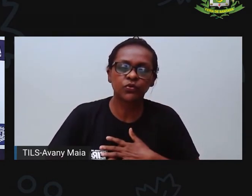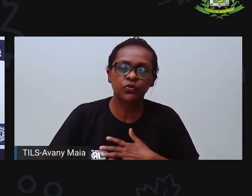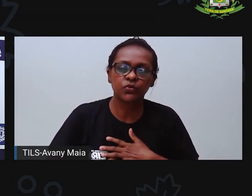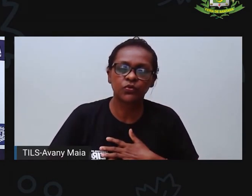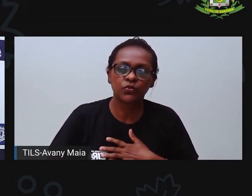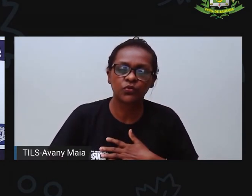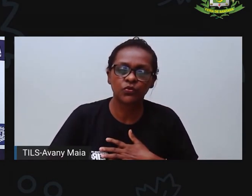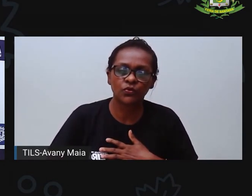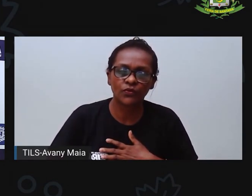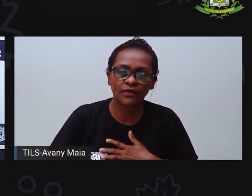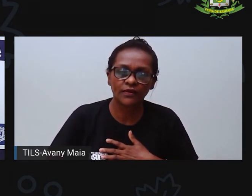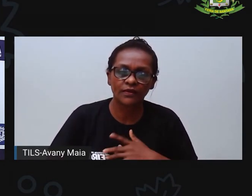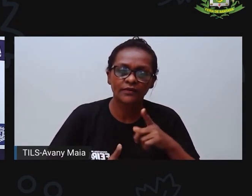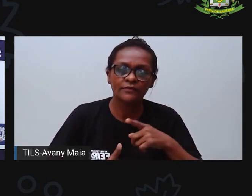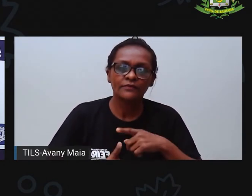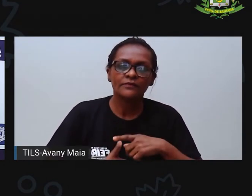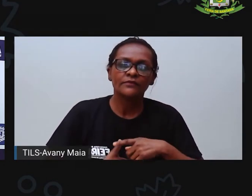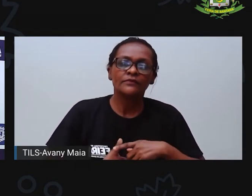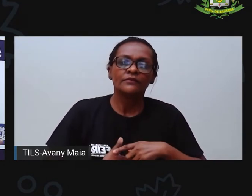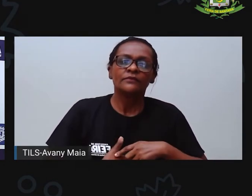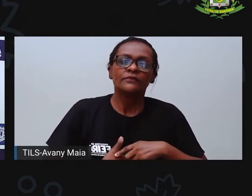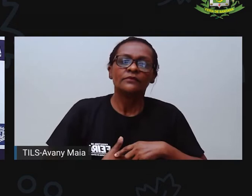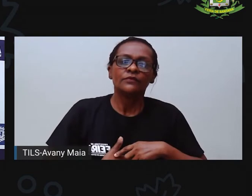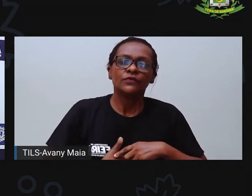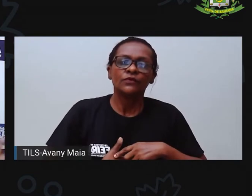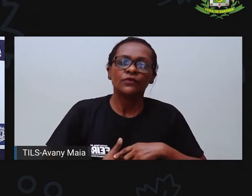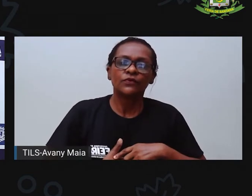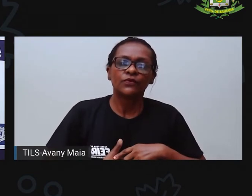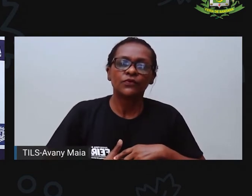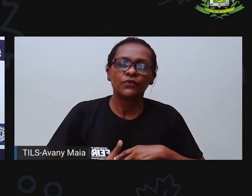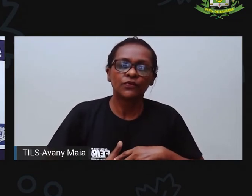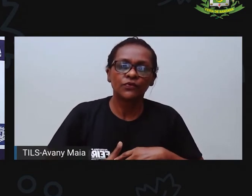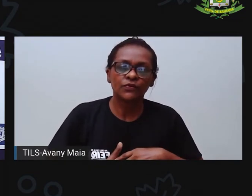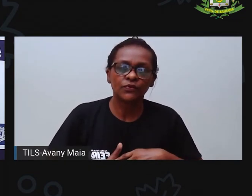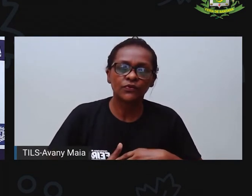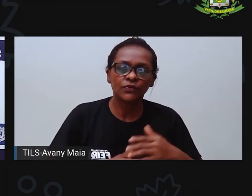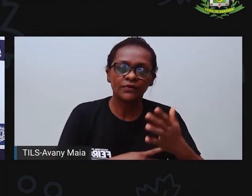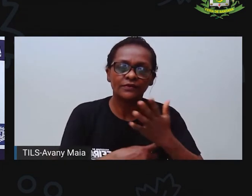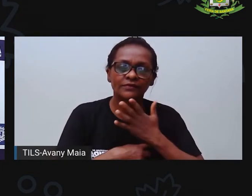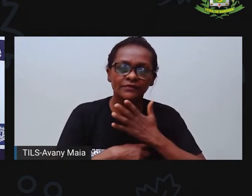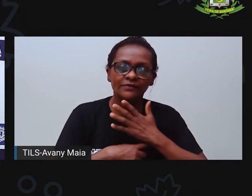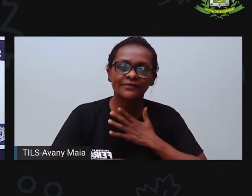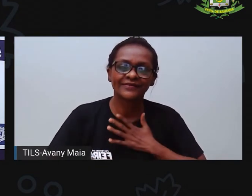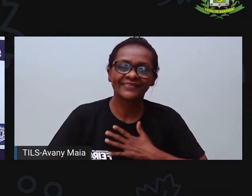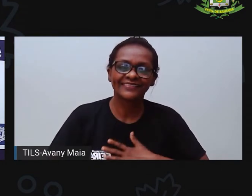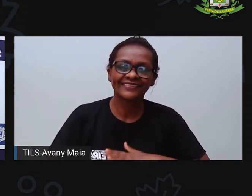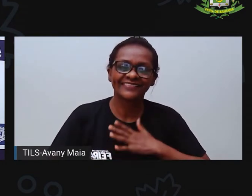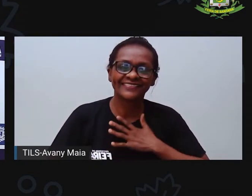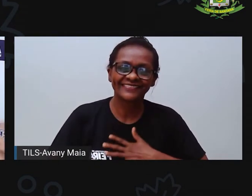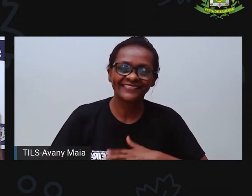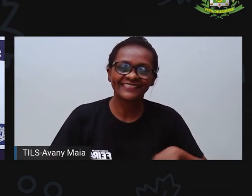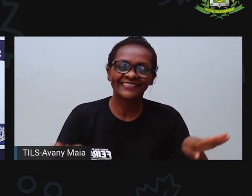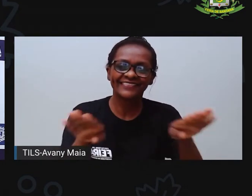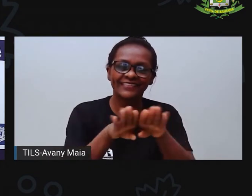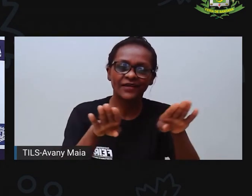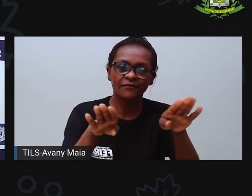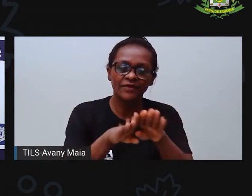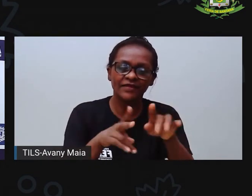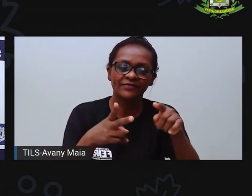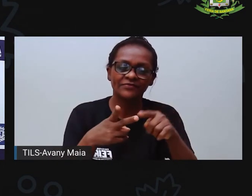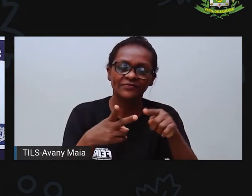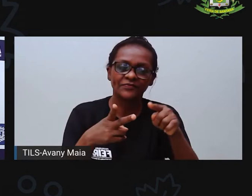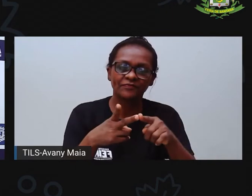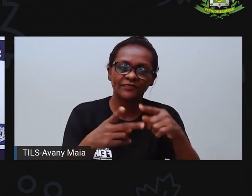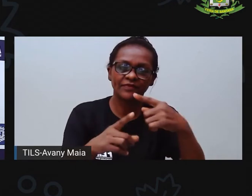né? Aí solta o ar. Isso tudo ajuda você a se acalmar. Outra coisa que a mamãe ensinou, né, que foi contar até